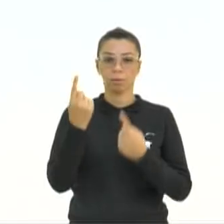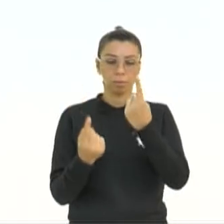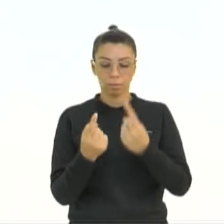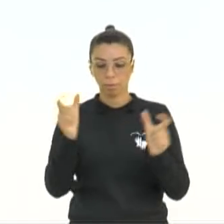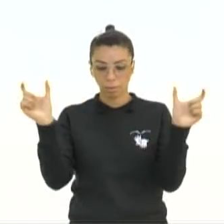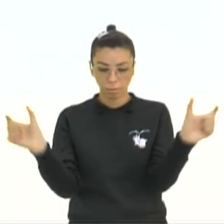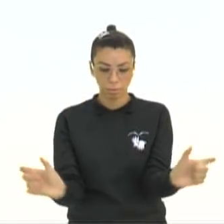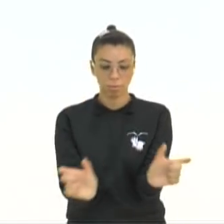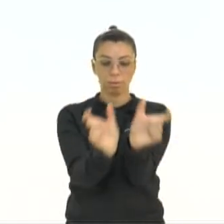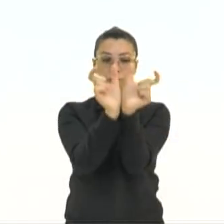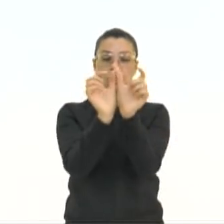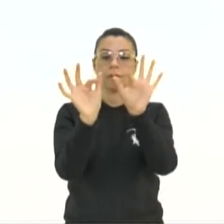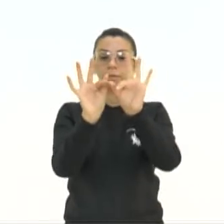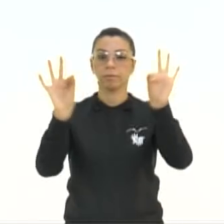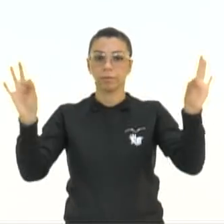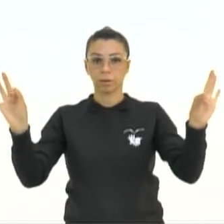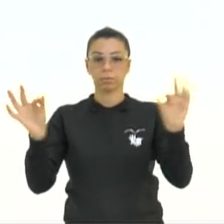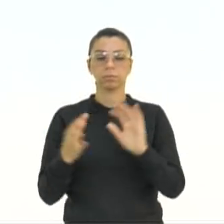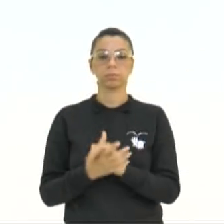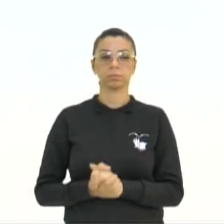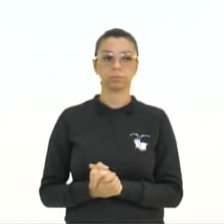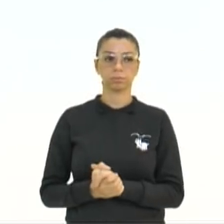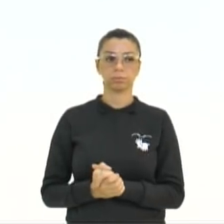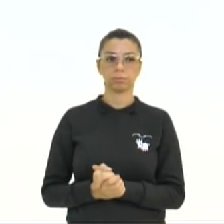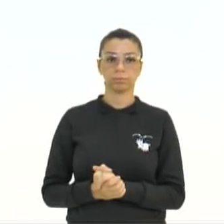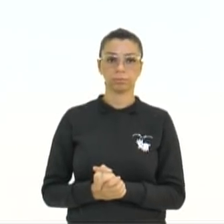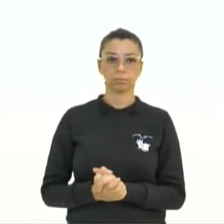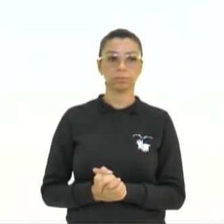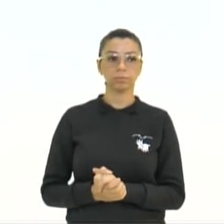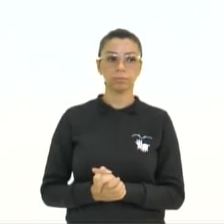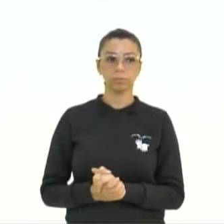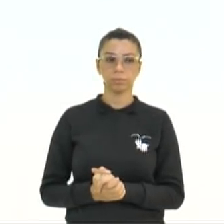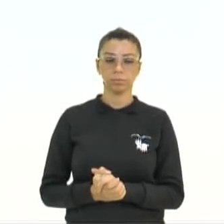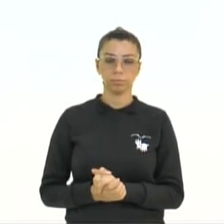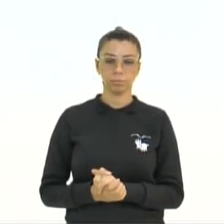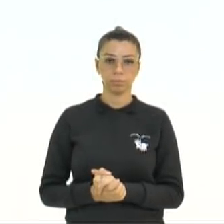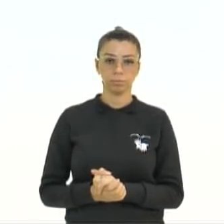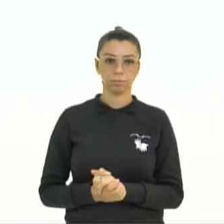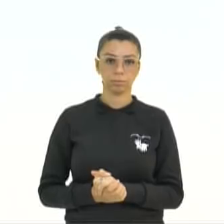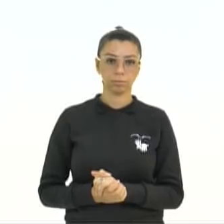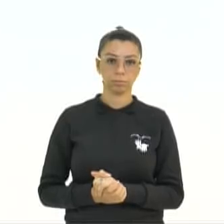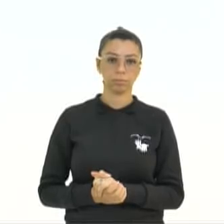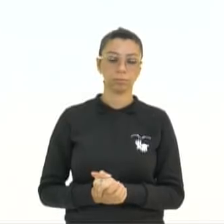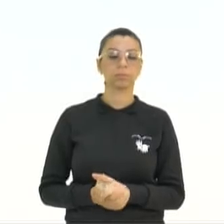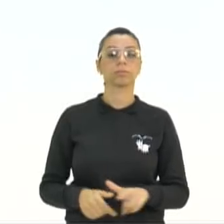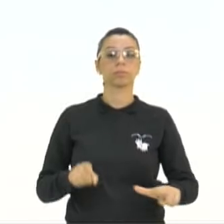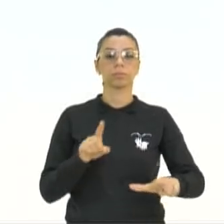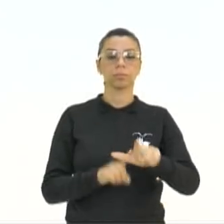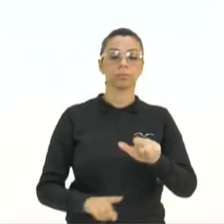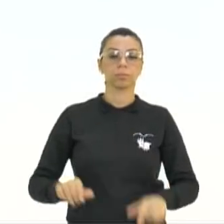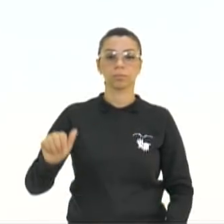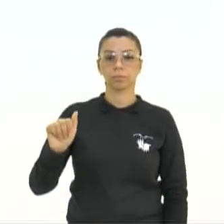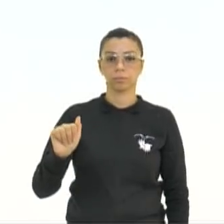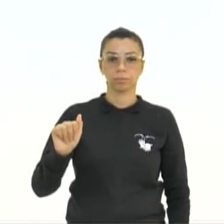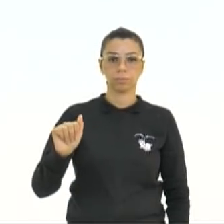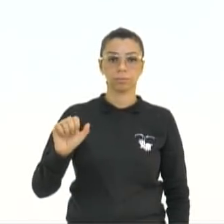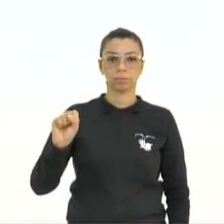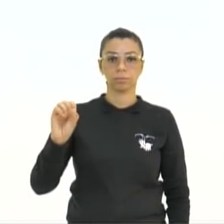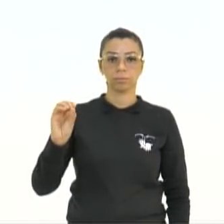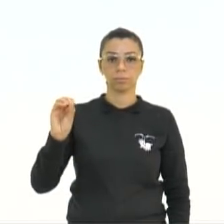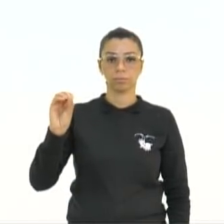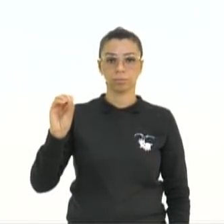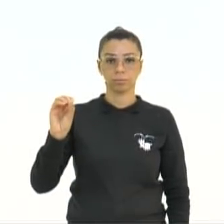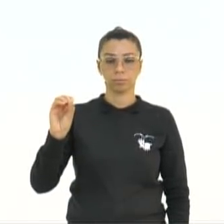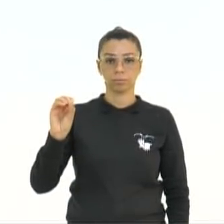completa a sentença? They are eating pizza. Drink and coke. Eu vou completar. Letra A.